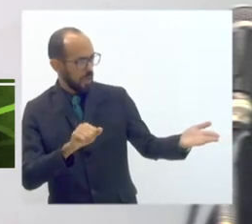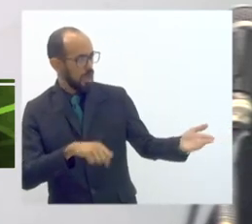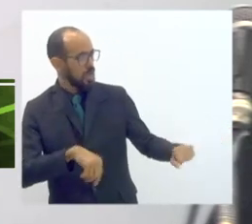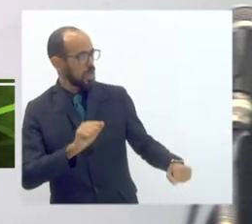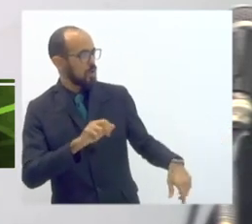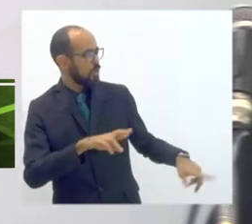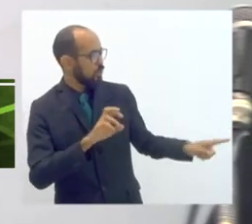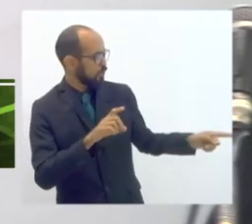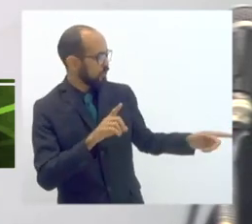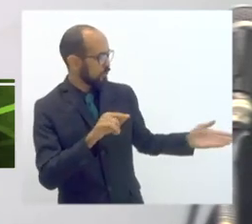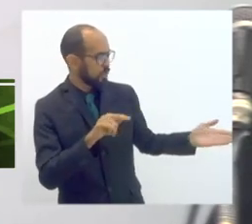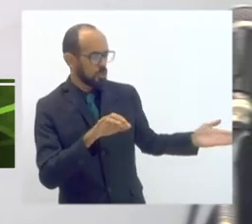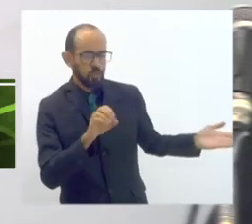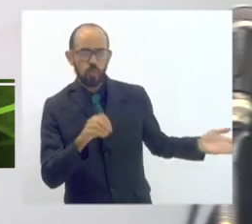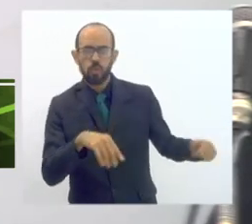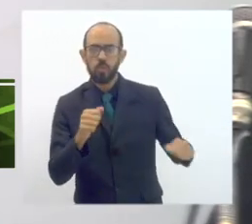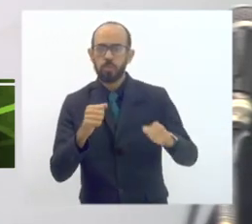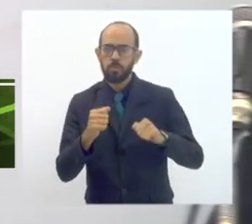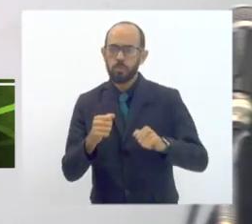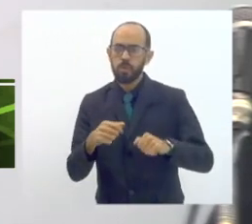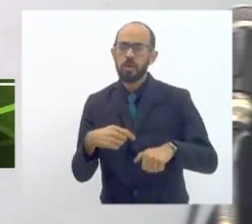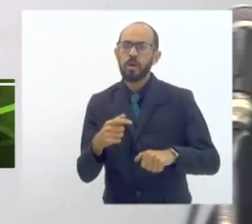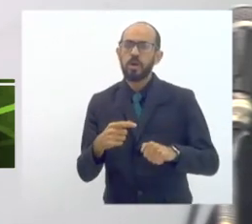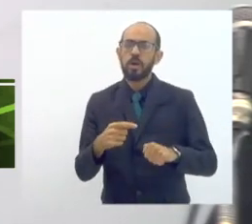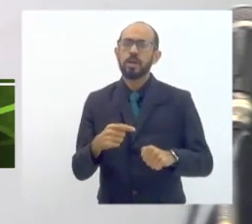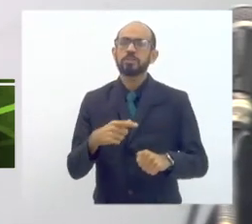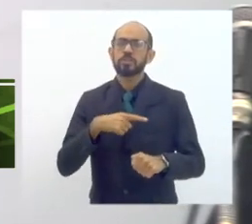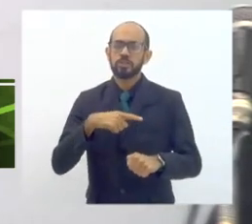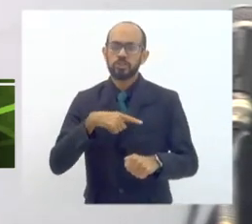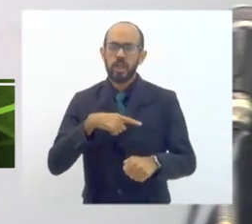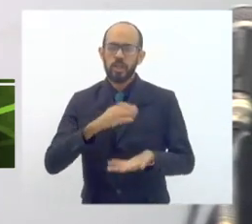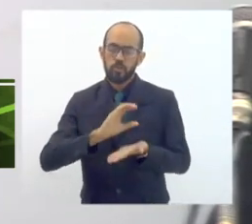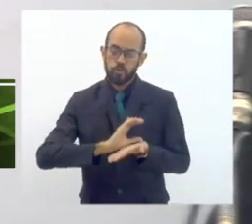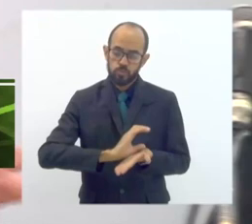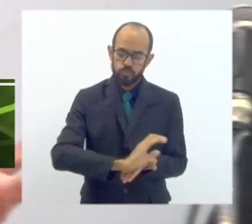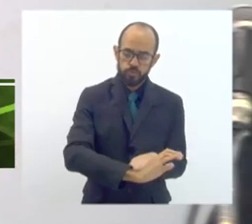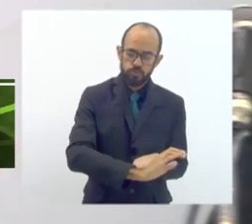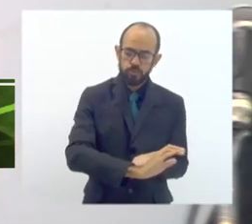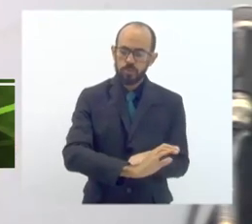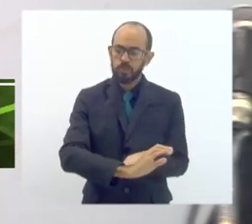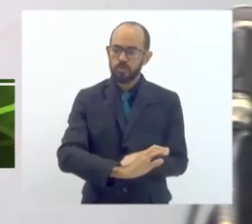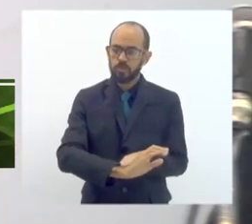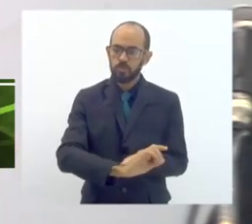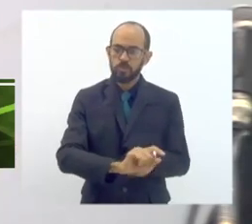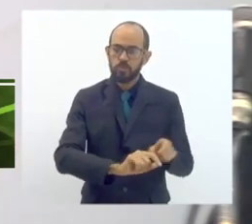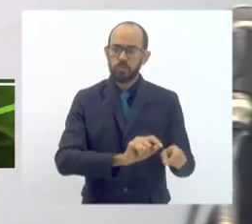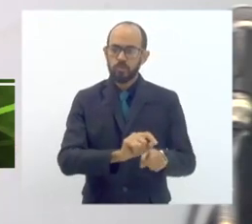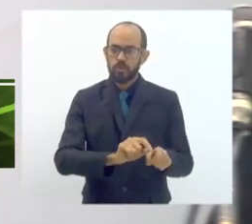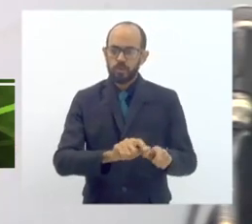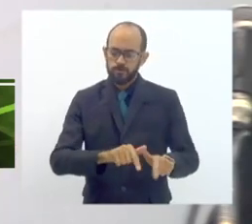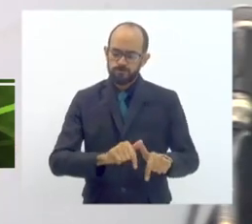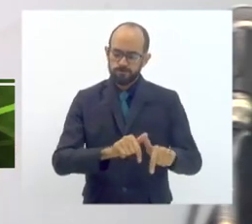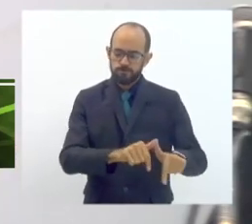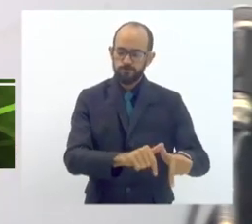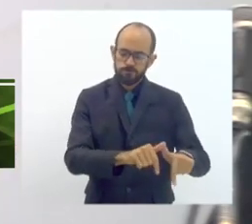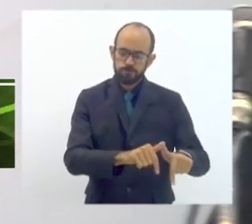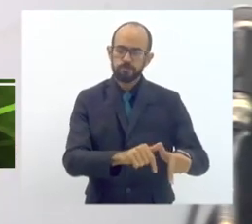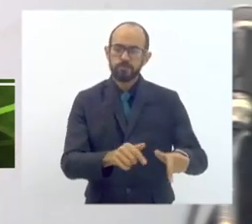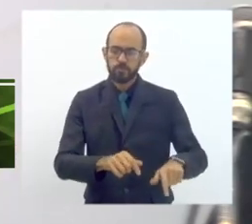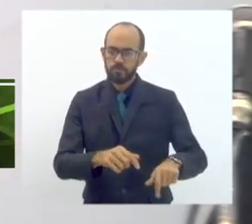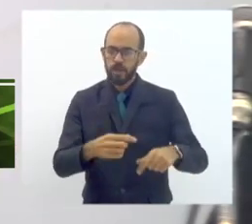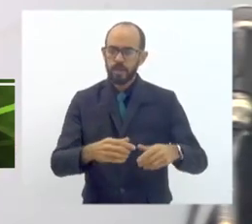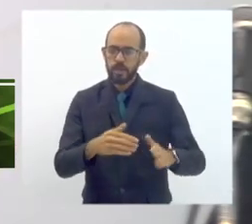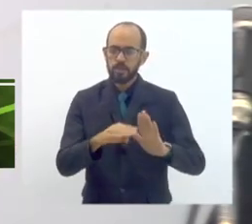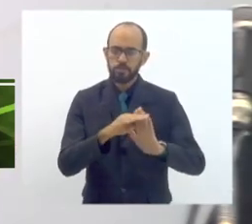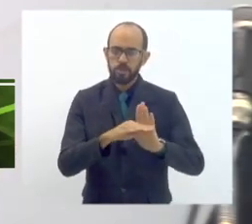vocês podem contar com todo o investimento e dedicação e no que a gente puder fazer, inclusive do processo político, para